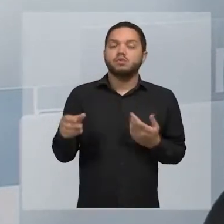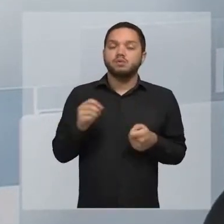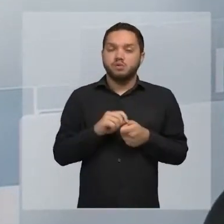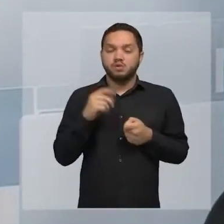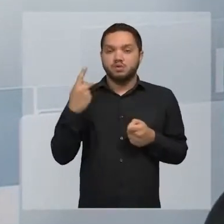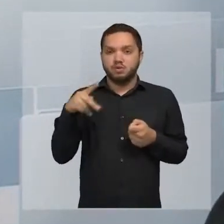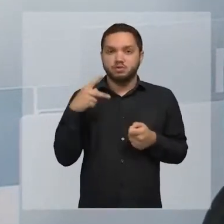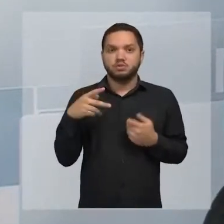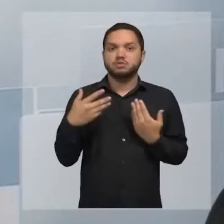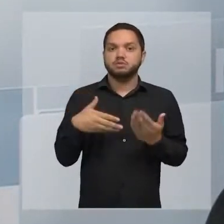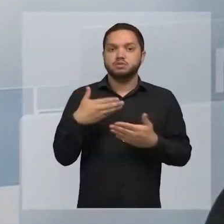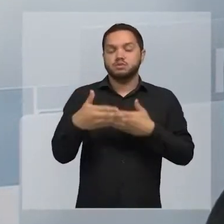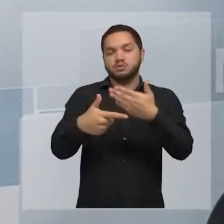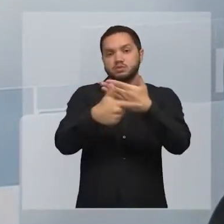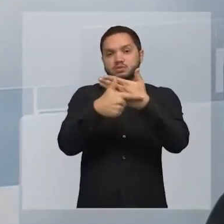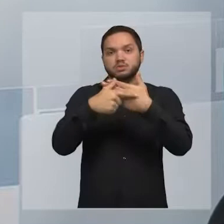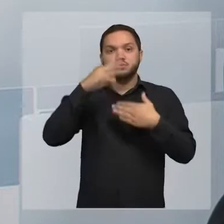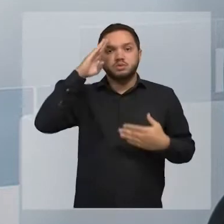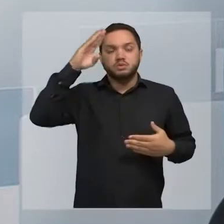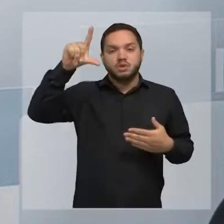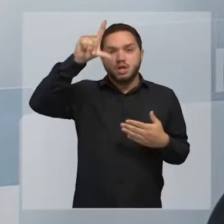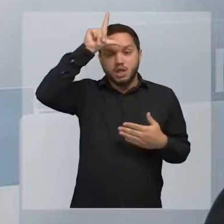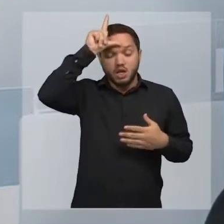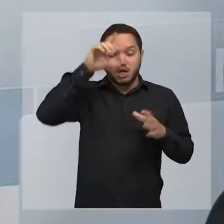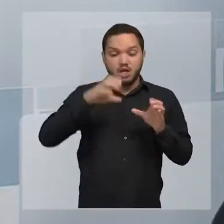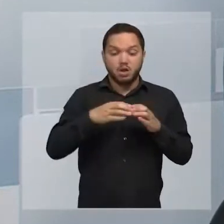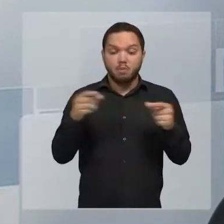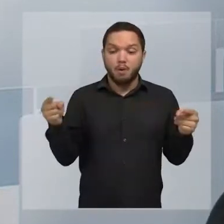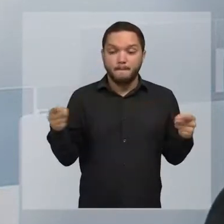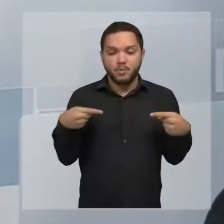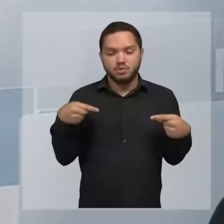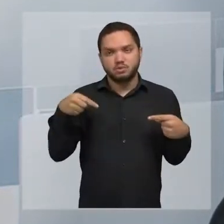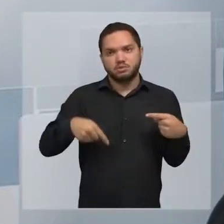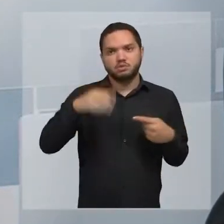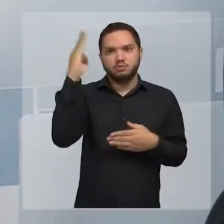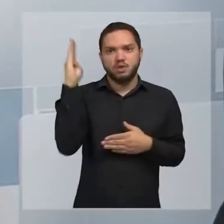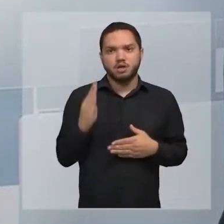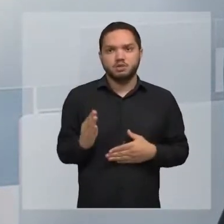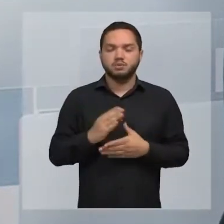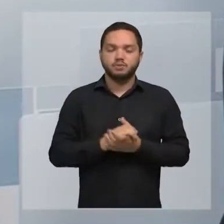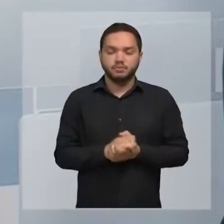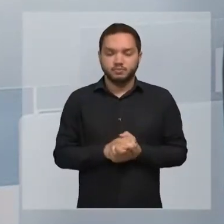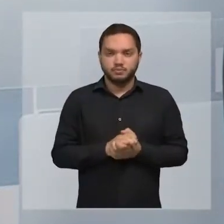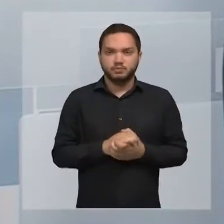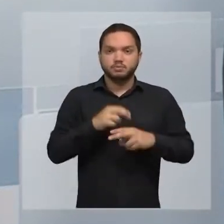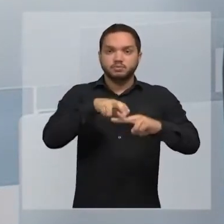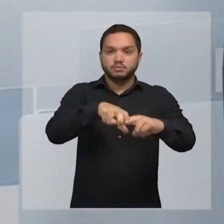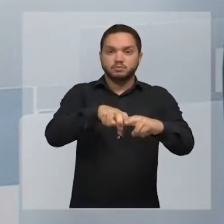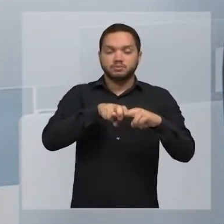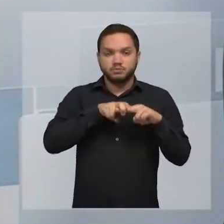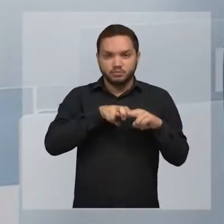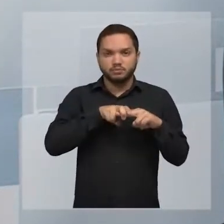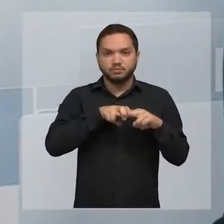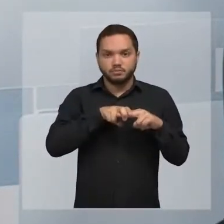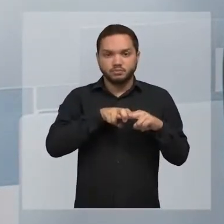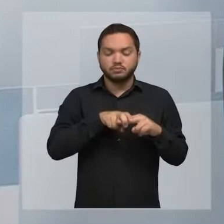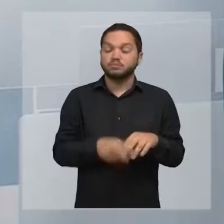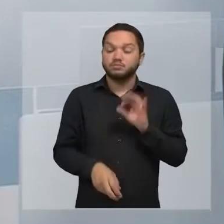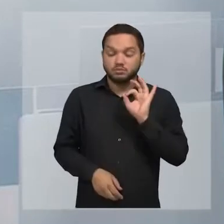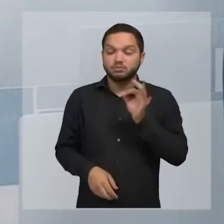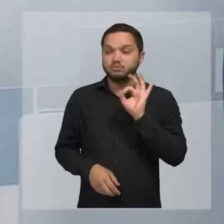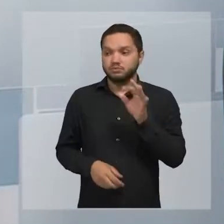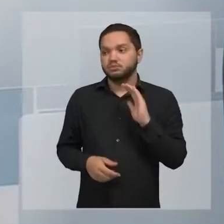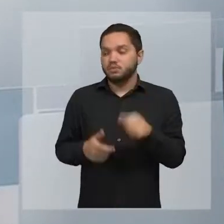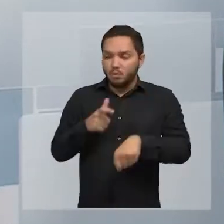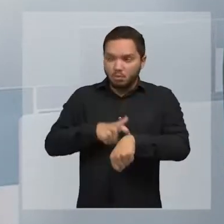comece a desempenhar um papel fundamental como principal líder das oposições no Brasil. Por isso que eu acho...